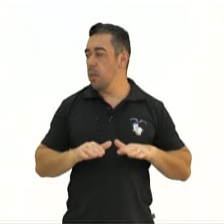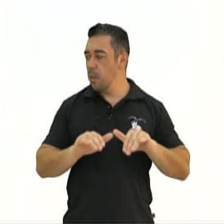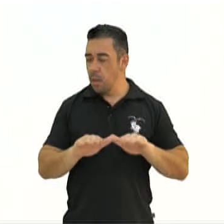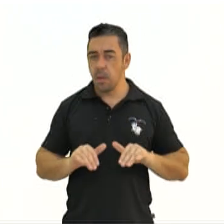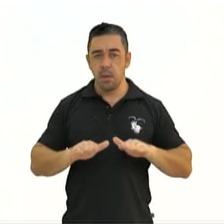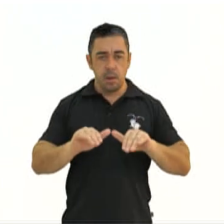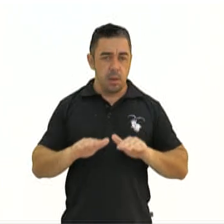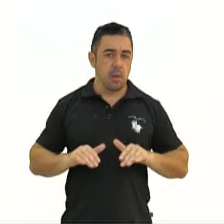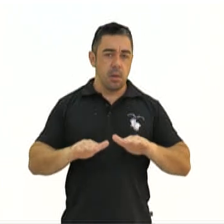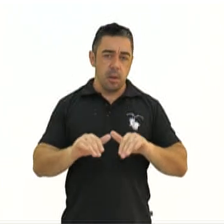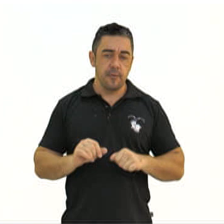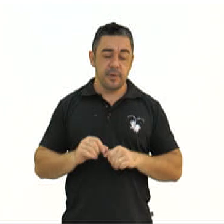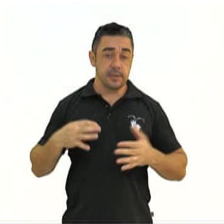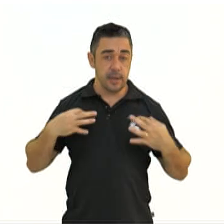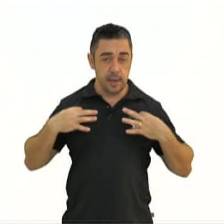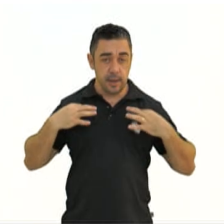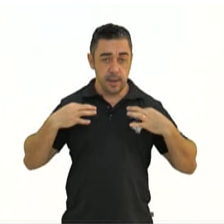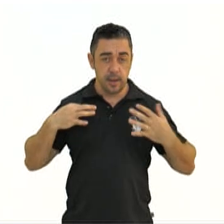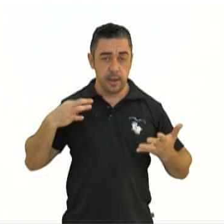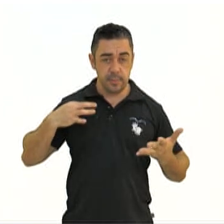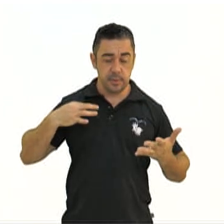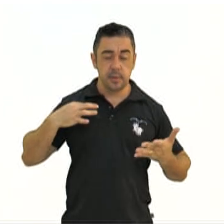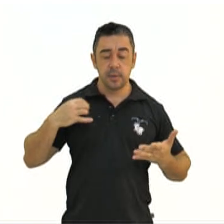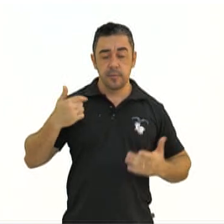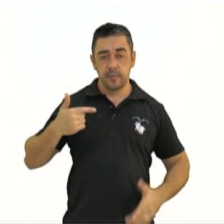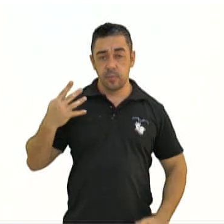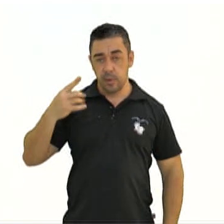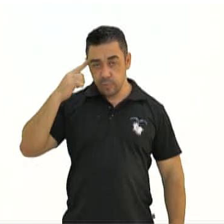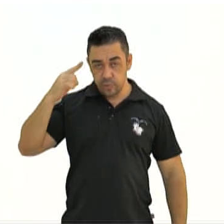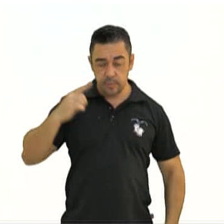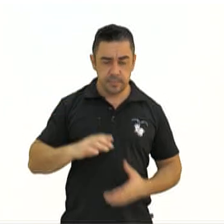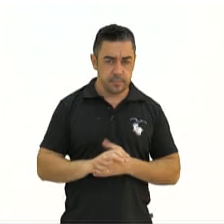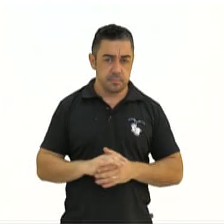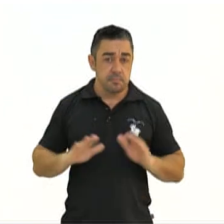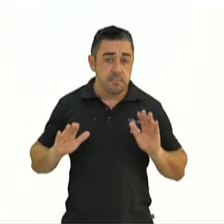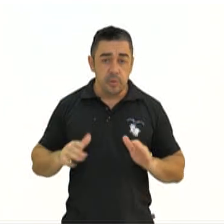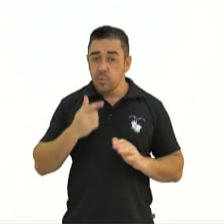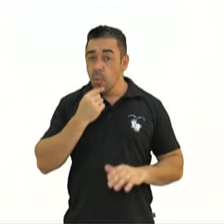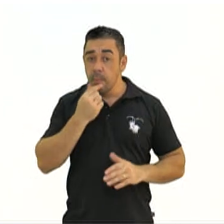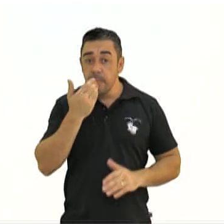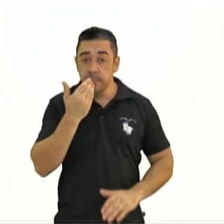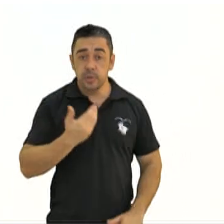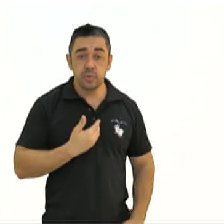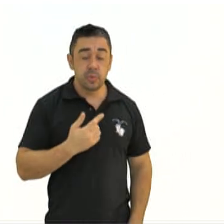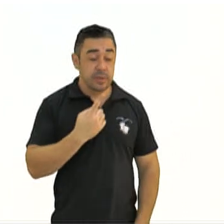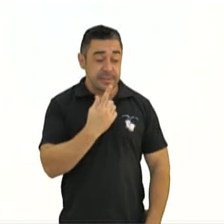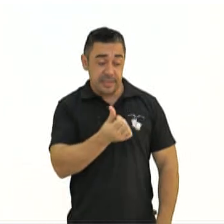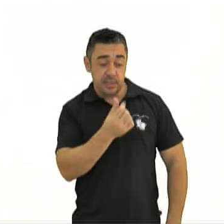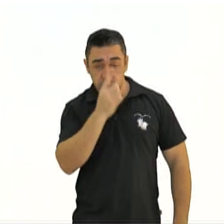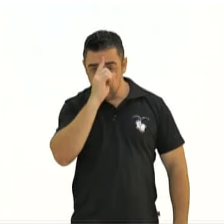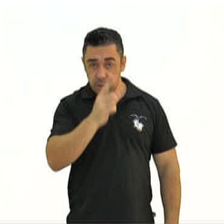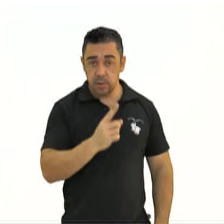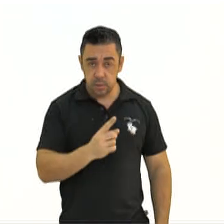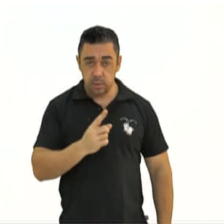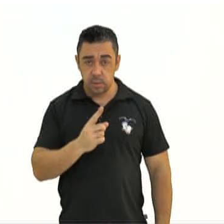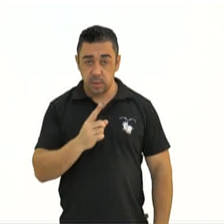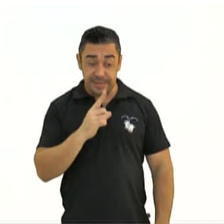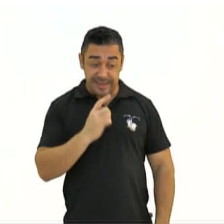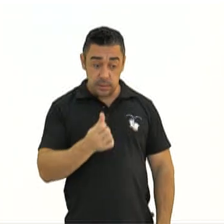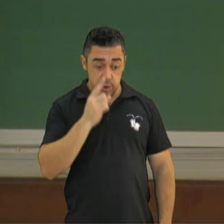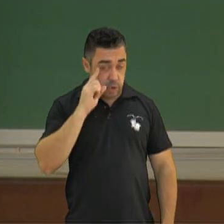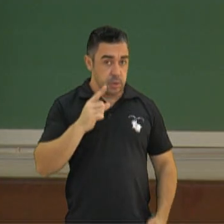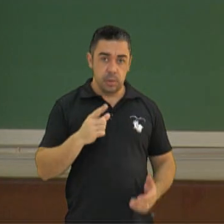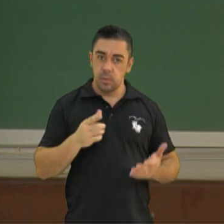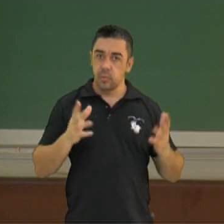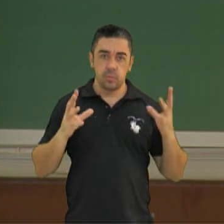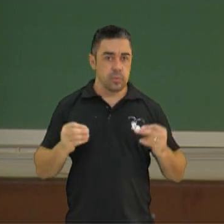pedido de camisetas em 24 dias. Mas o fornecedor quer o pedido em 16 dias. Hoje em dia todo mundo quer as